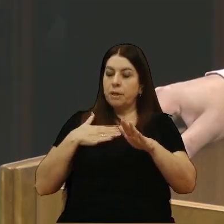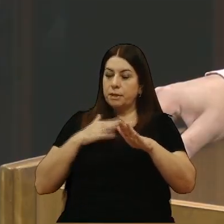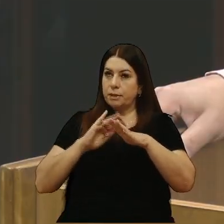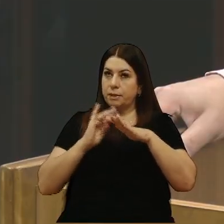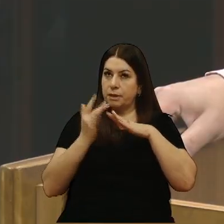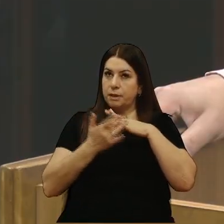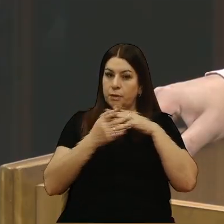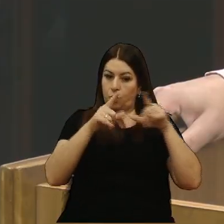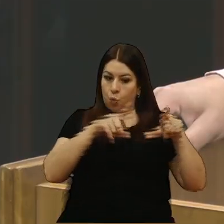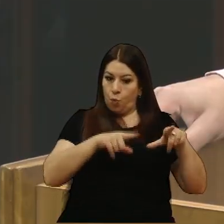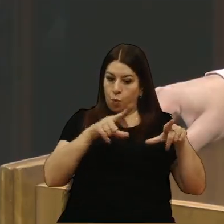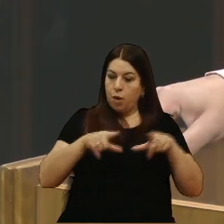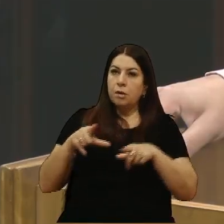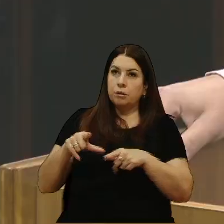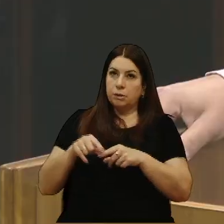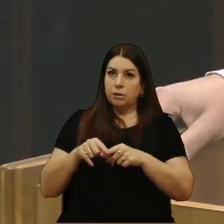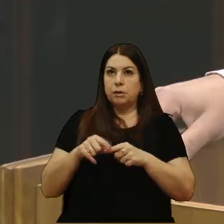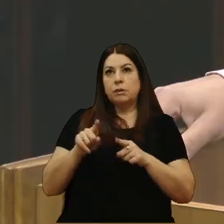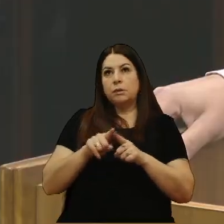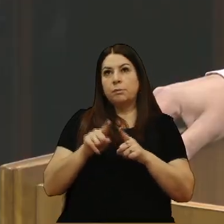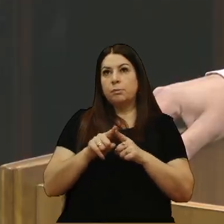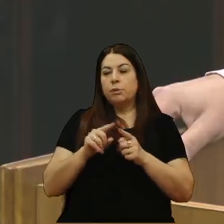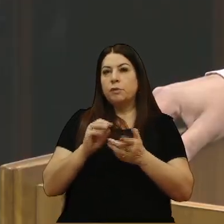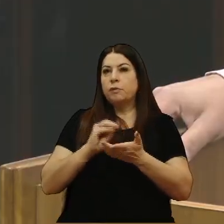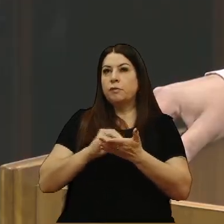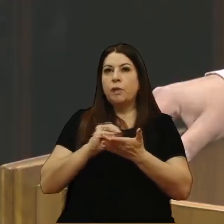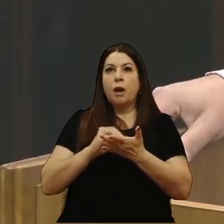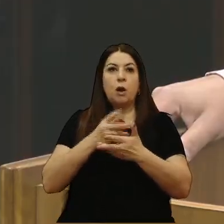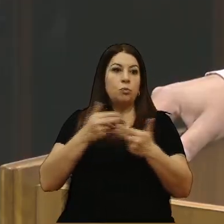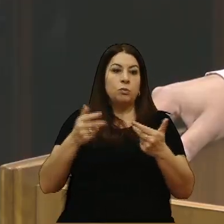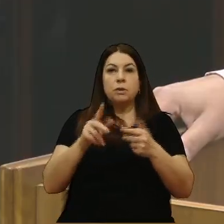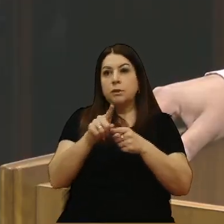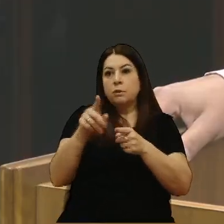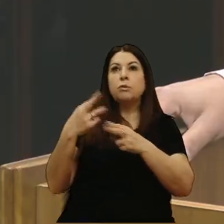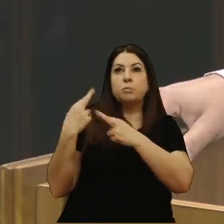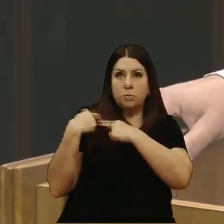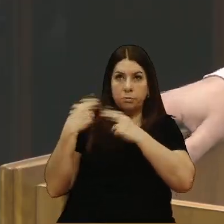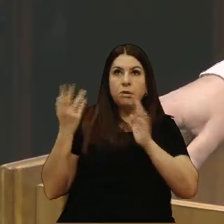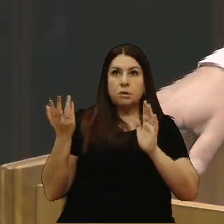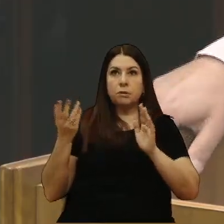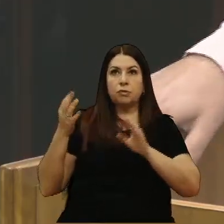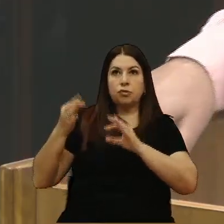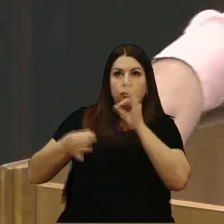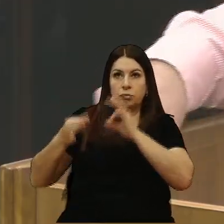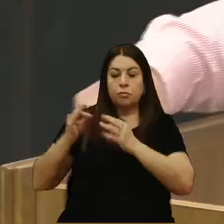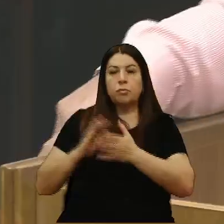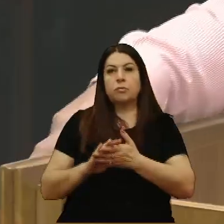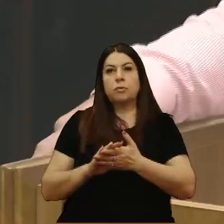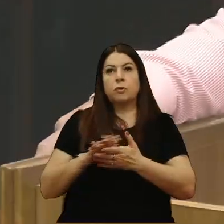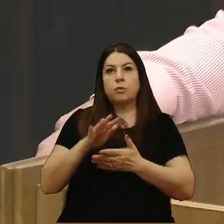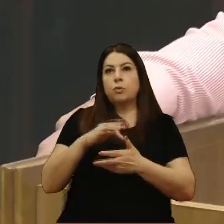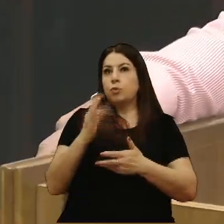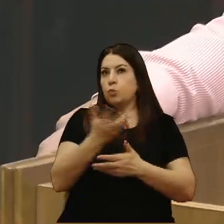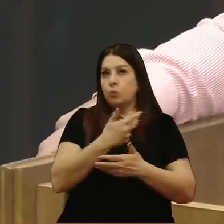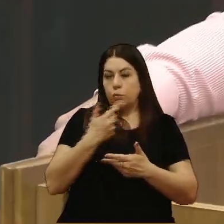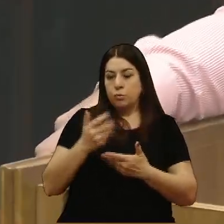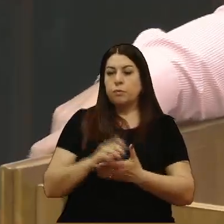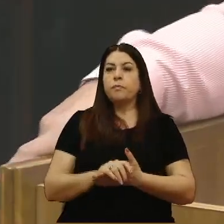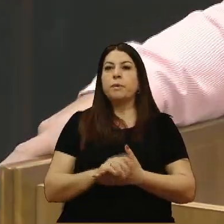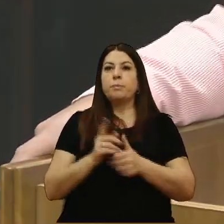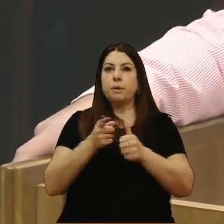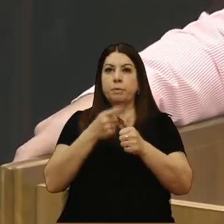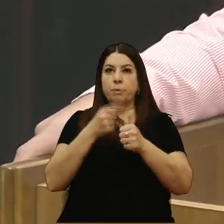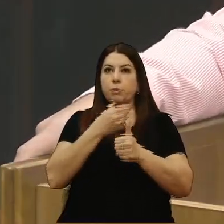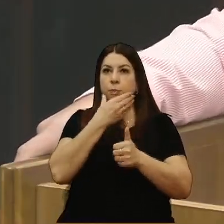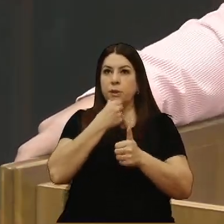os locais, por ineficiência e por omissão, que serão responsabilizados judicialmente, em ambos os casos. O primeiro deles é